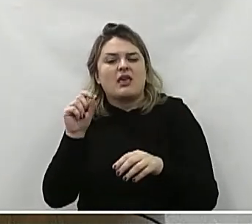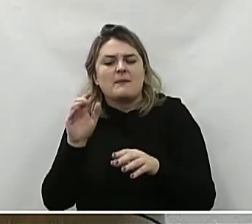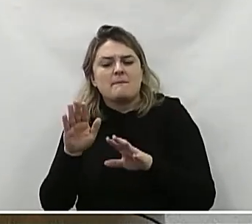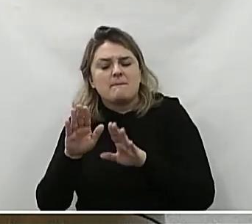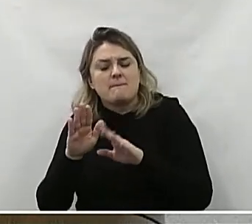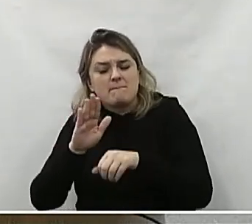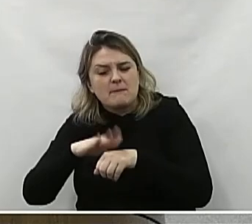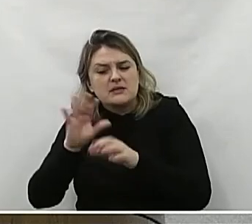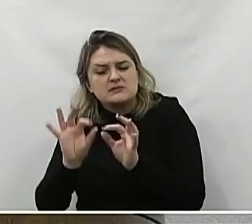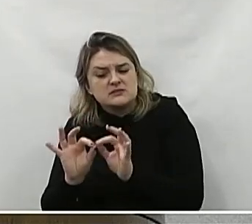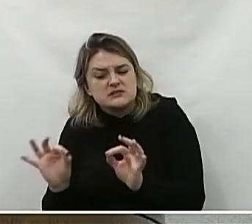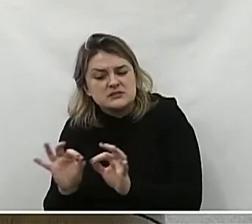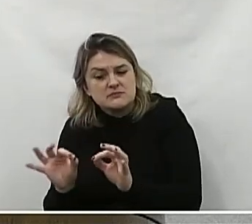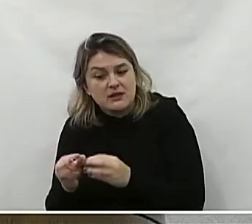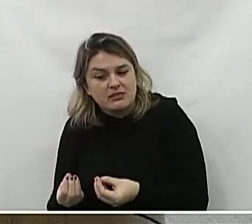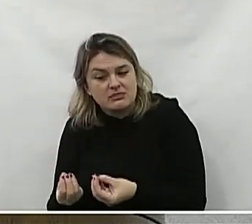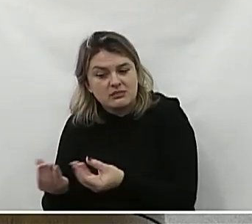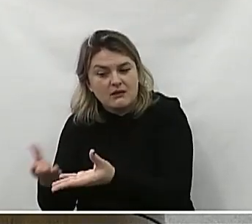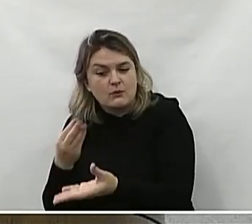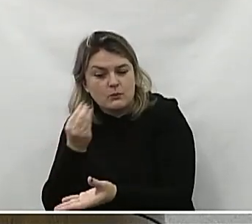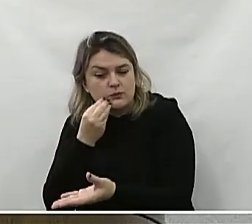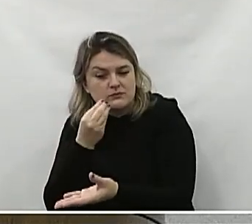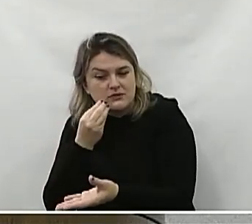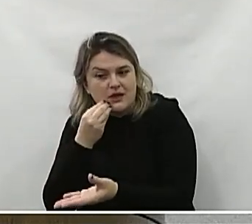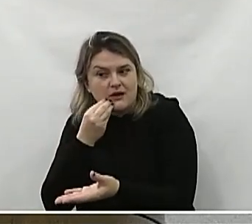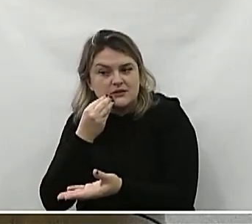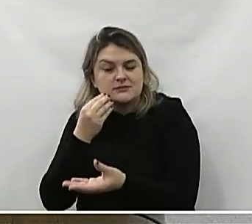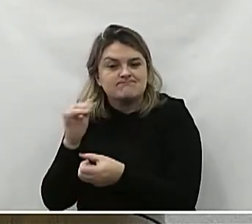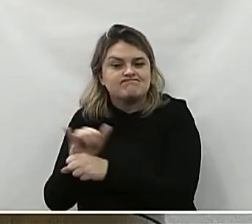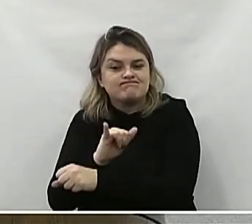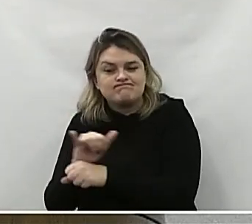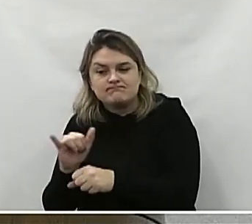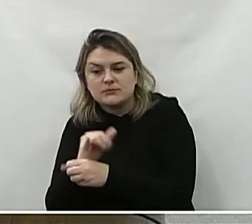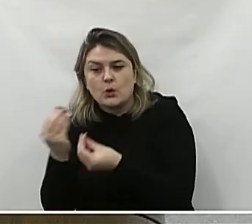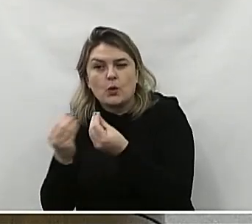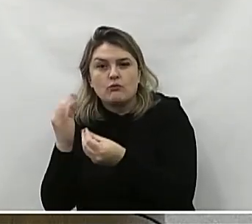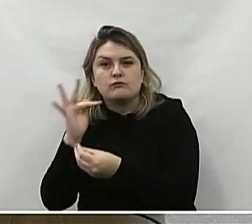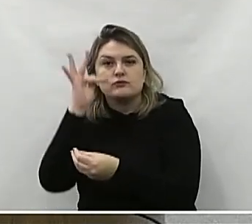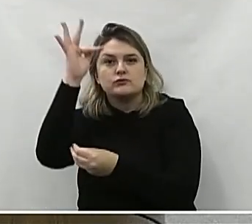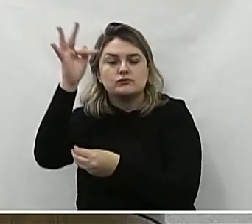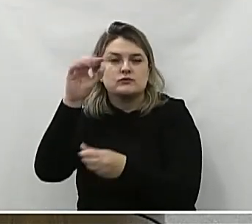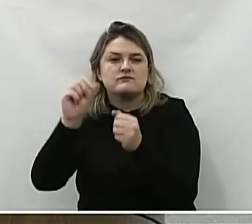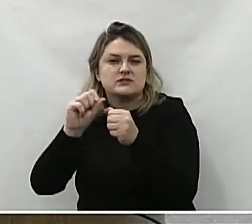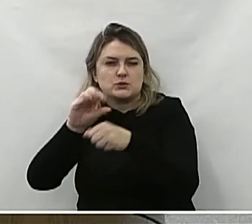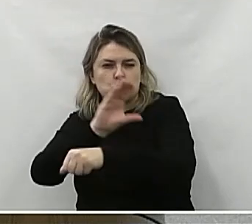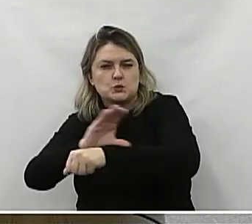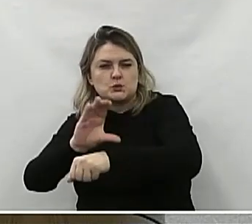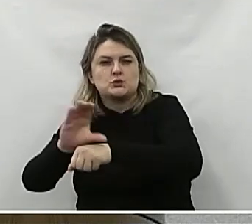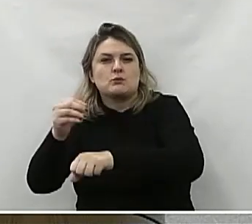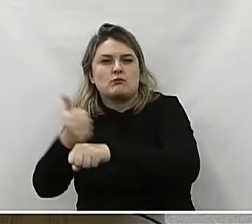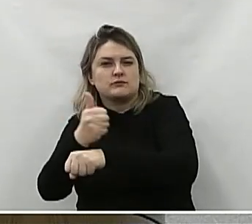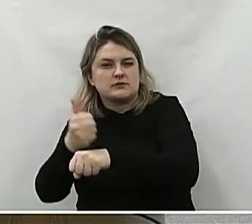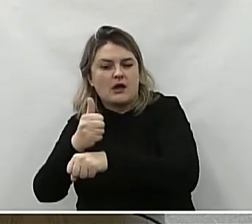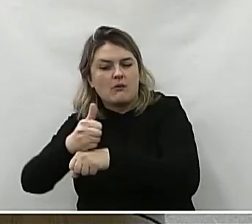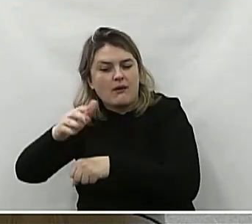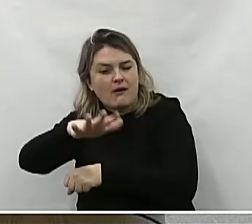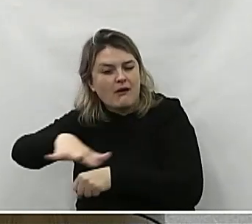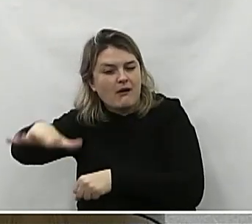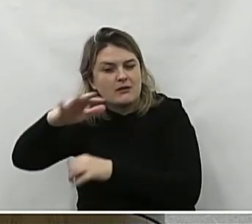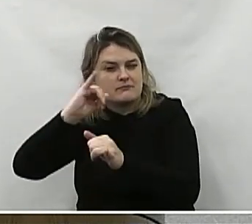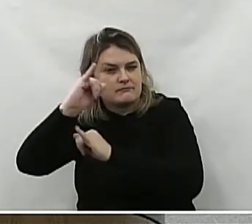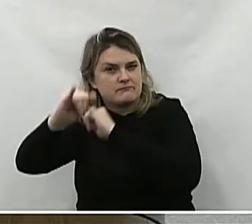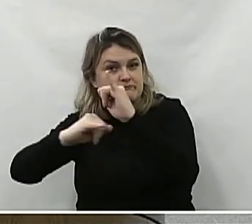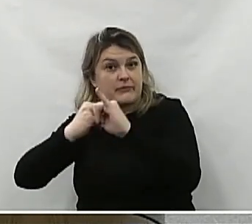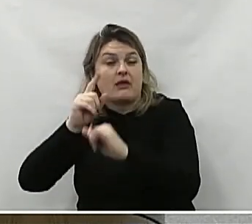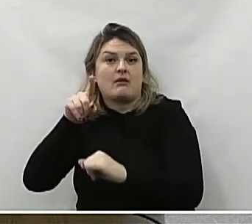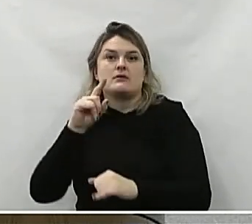essa oportunidade de buscar meios até profissionalizante dentro da área do digital isso é